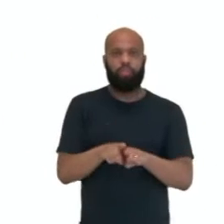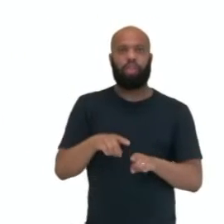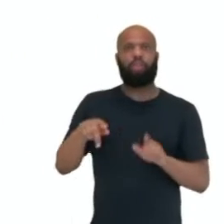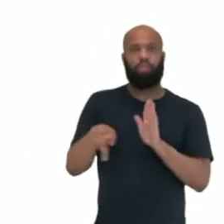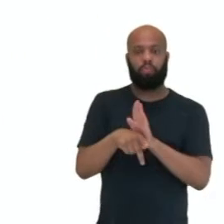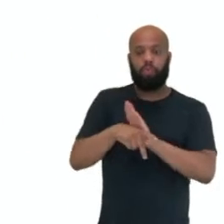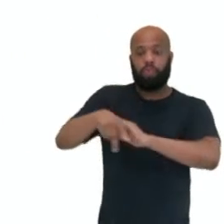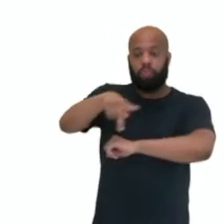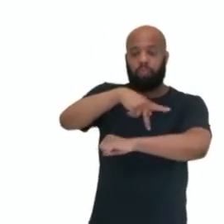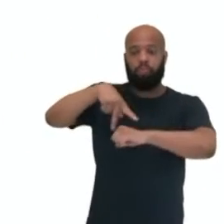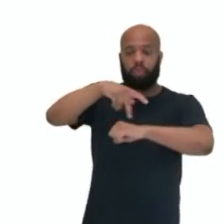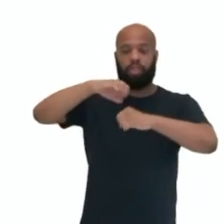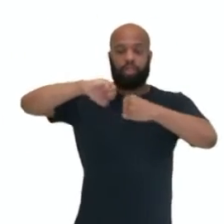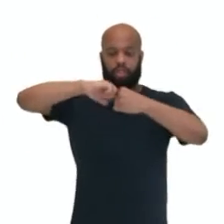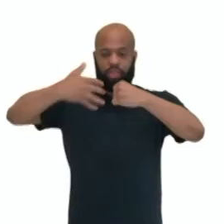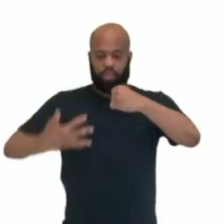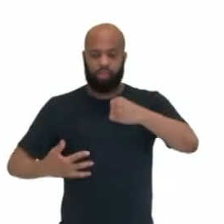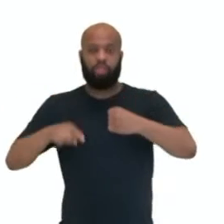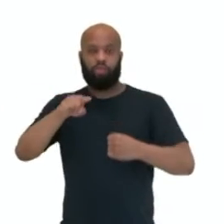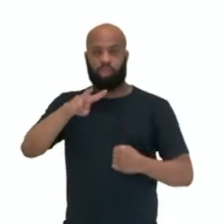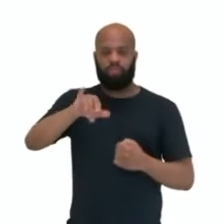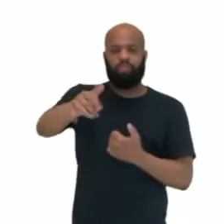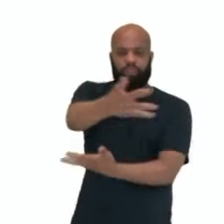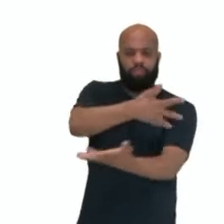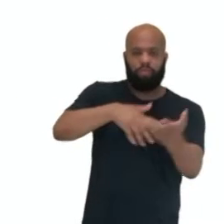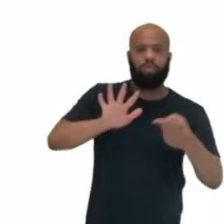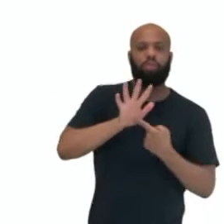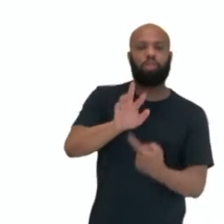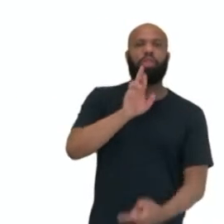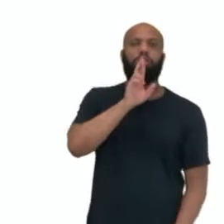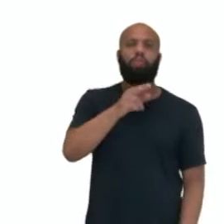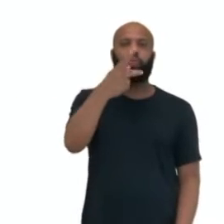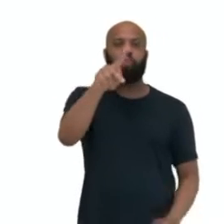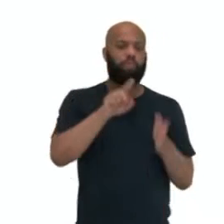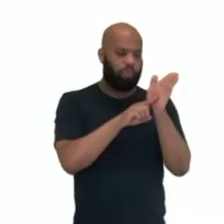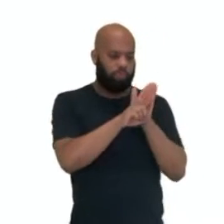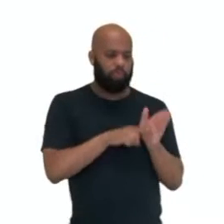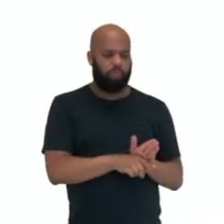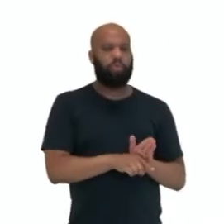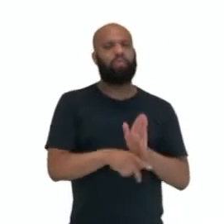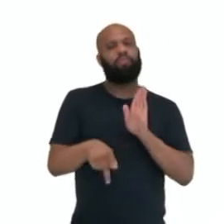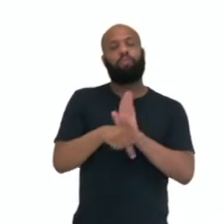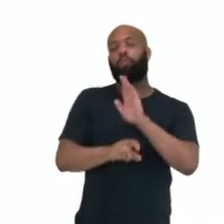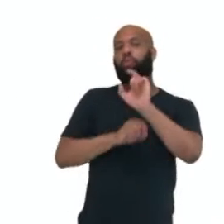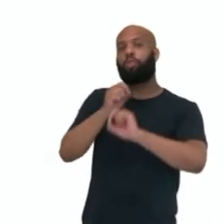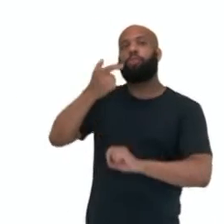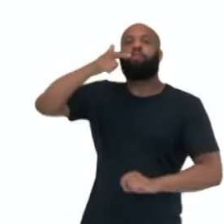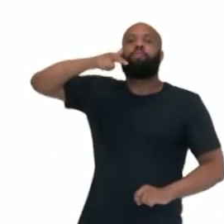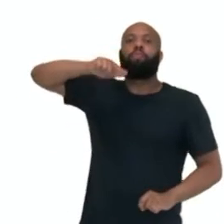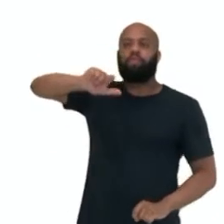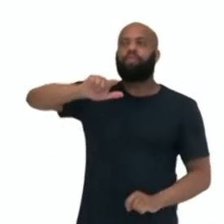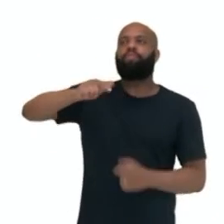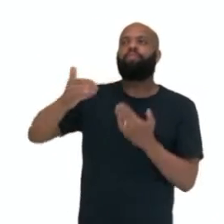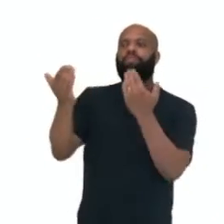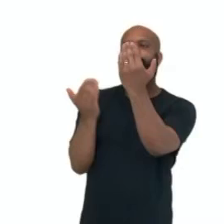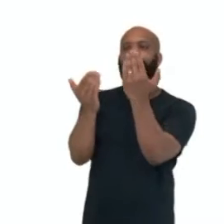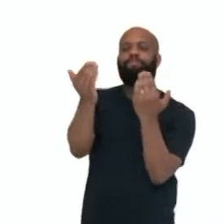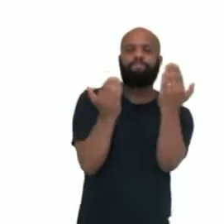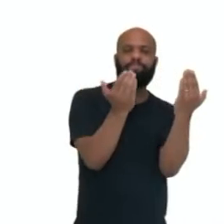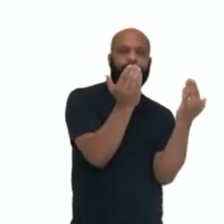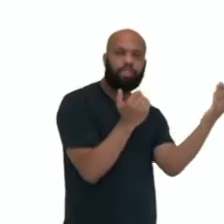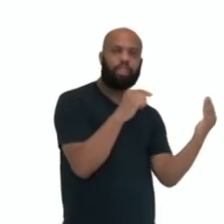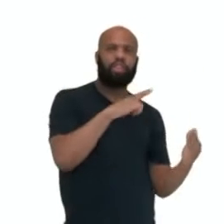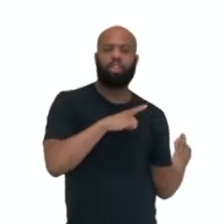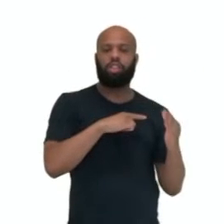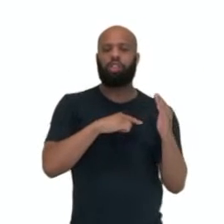de direito. Socialize com a turma o resultado da sua pesquisa para efetuarem a comparação entre ambos